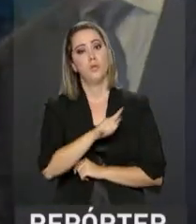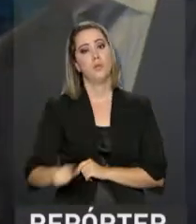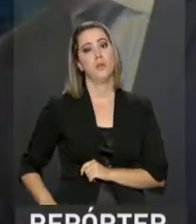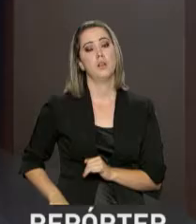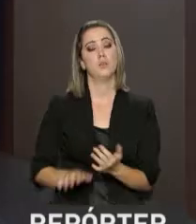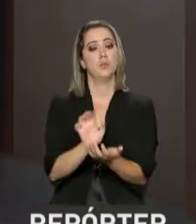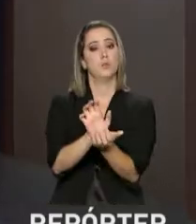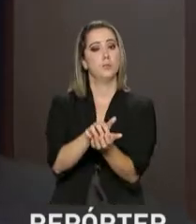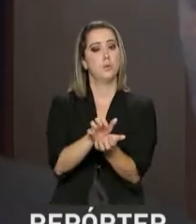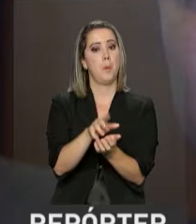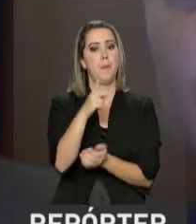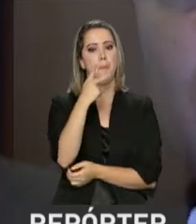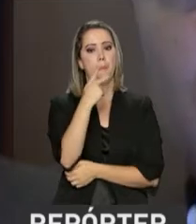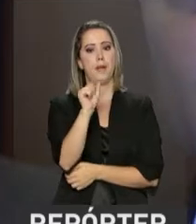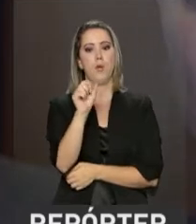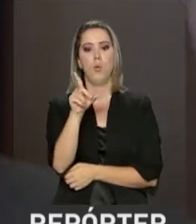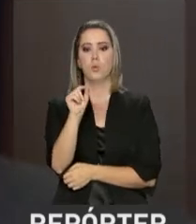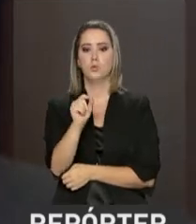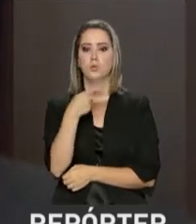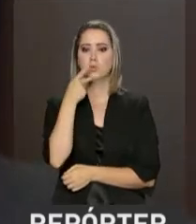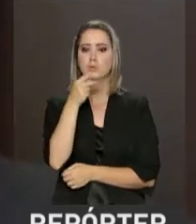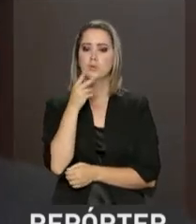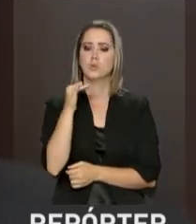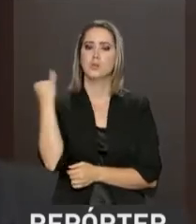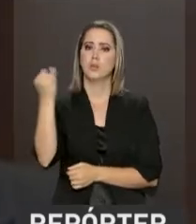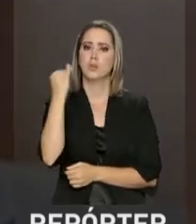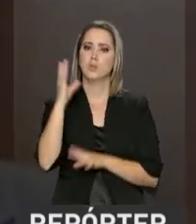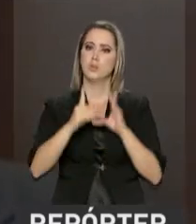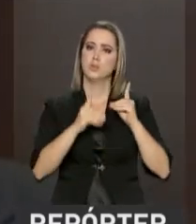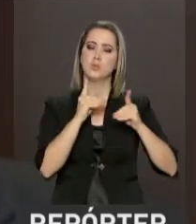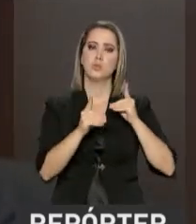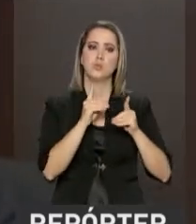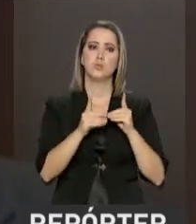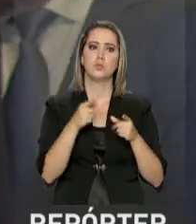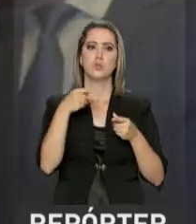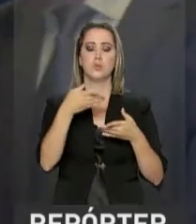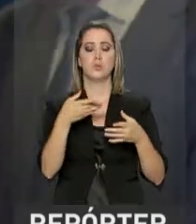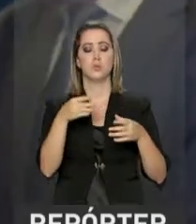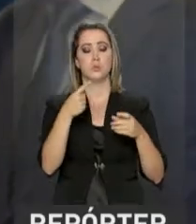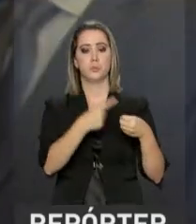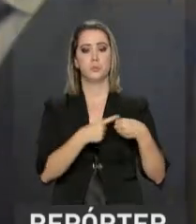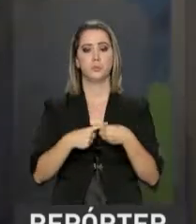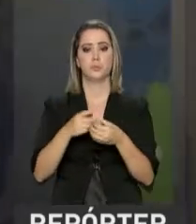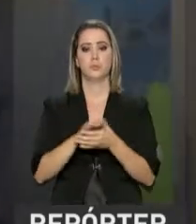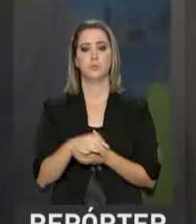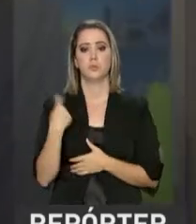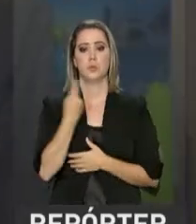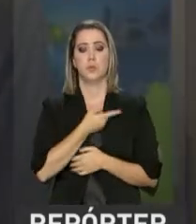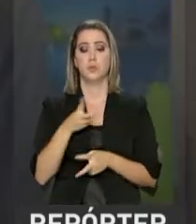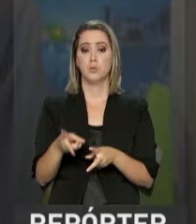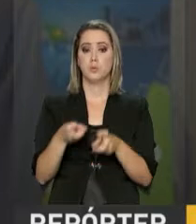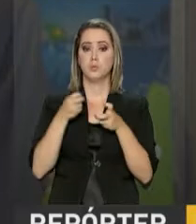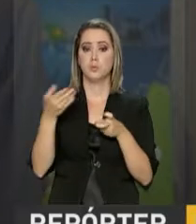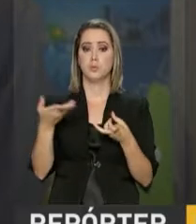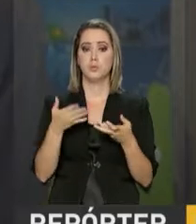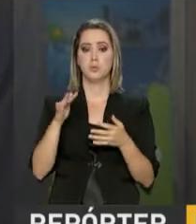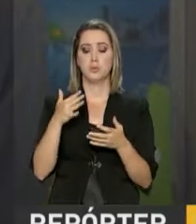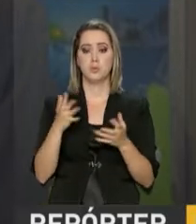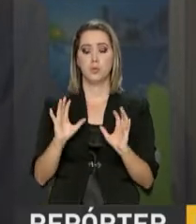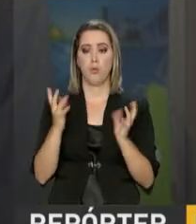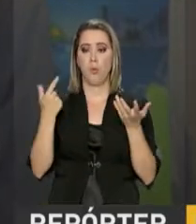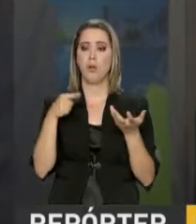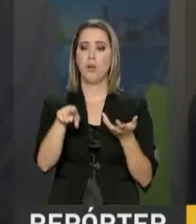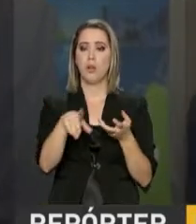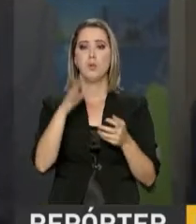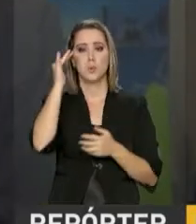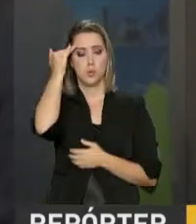Paulo Câmara, ressaltou a importância do diálogo entre os municípios e o governo federal. O que a gente vê hoje aqui é um clima de compreensão por parte